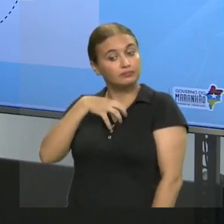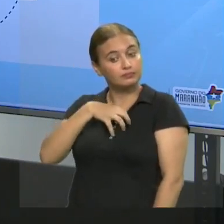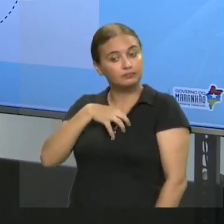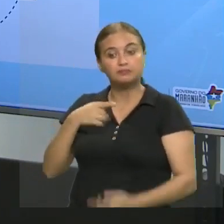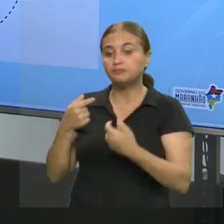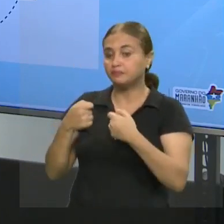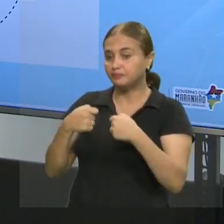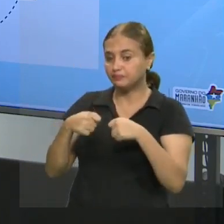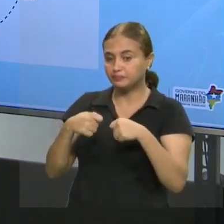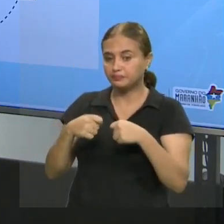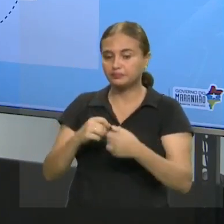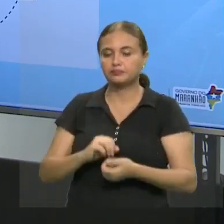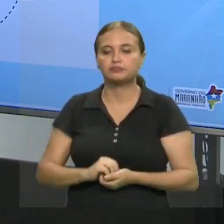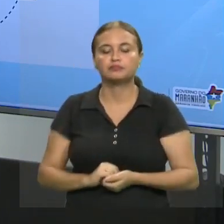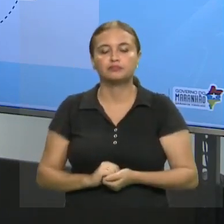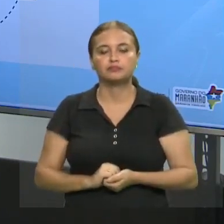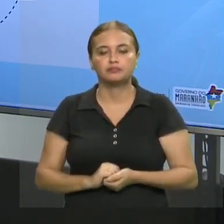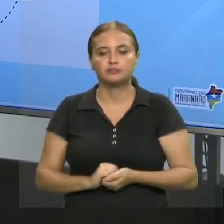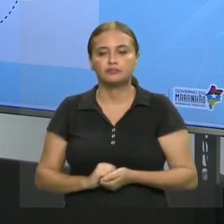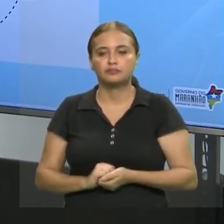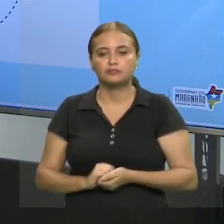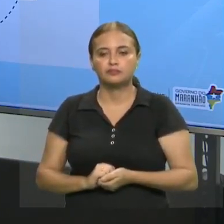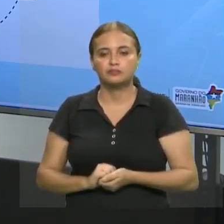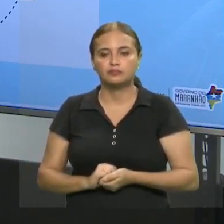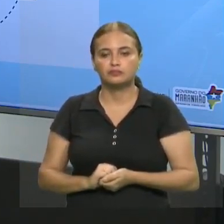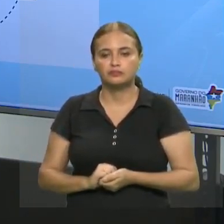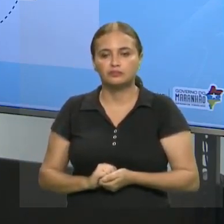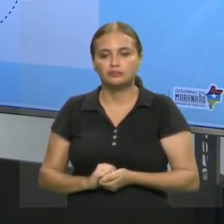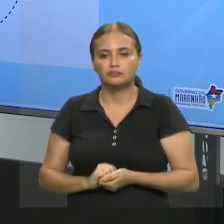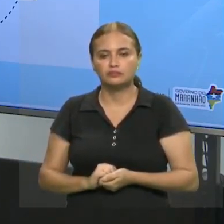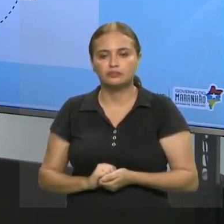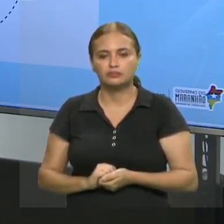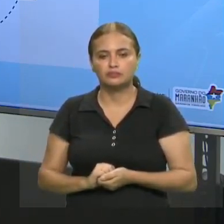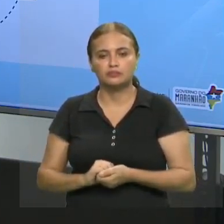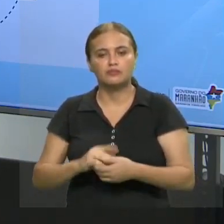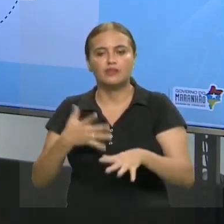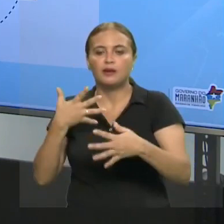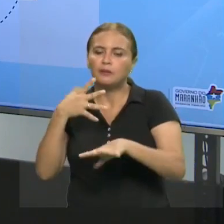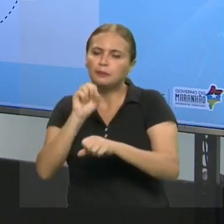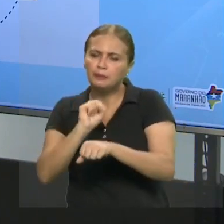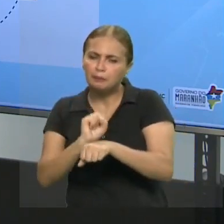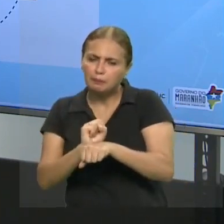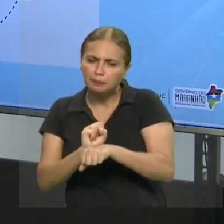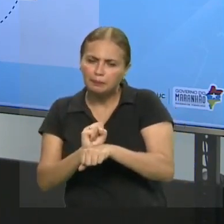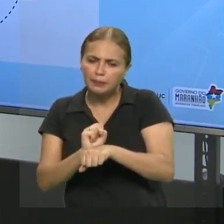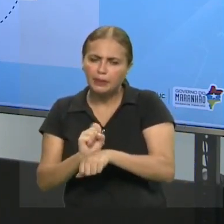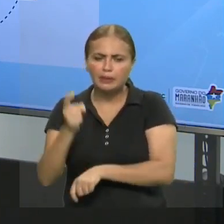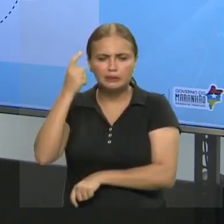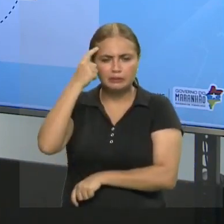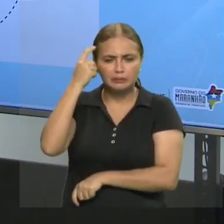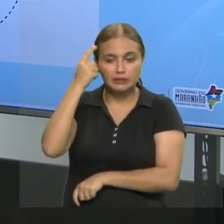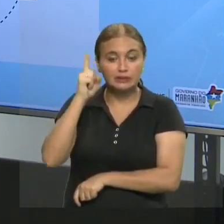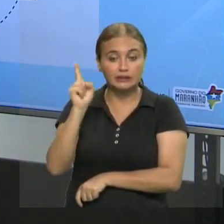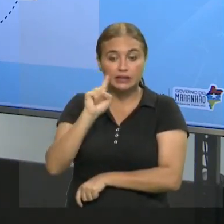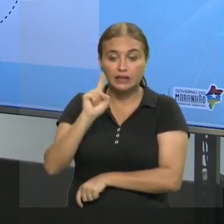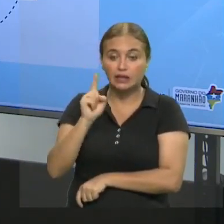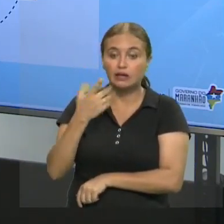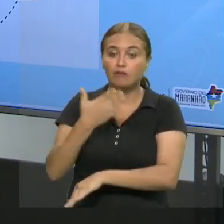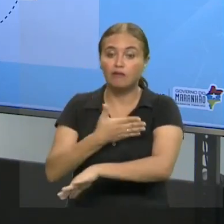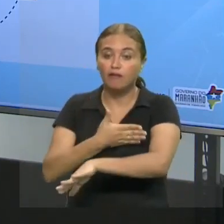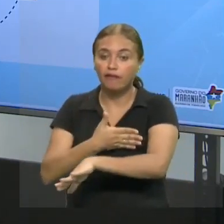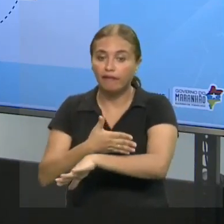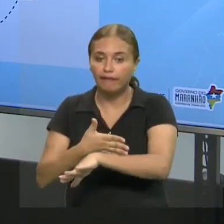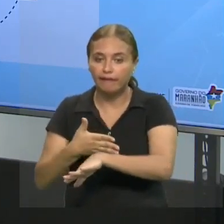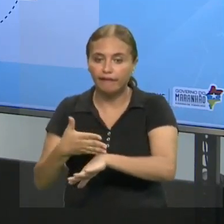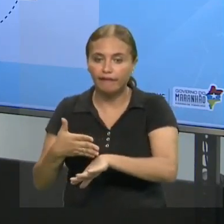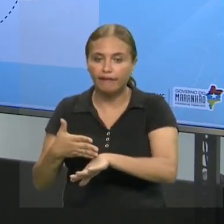E aí, porque esse hábito, ele você não para pensar, você já faz de forma automática. E aí a gente vai,